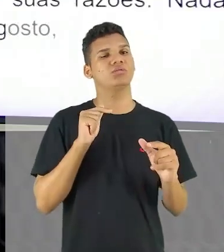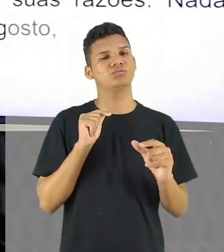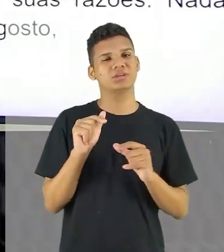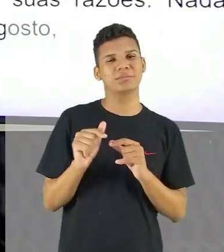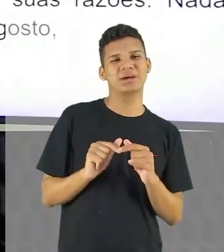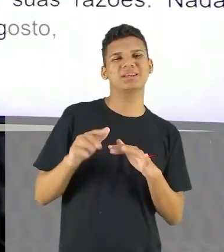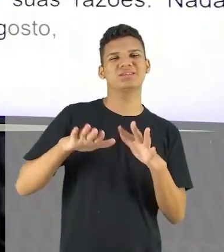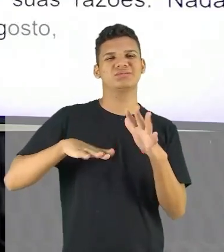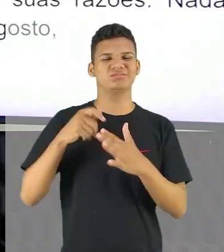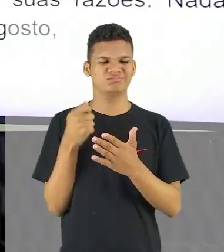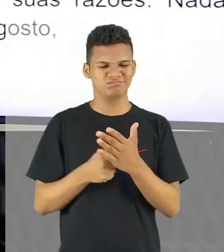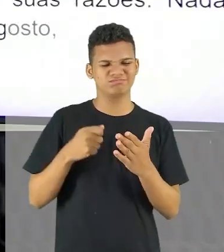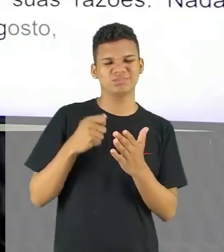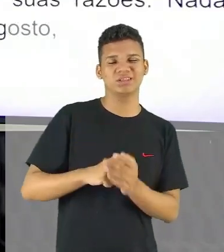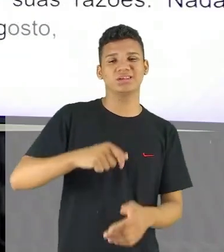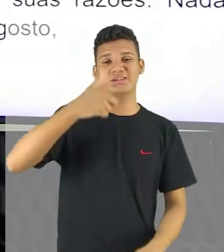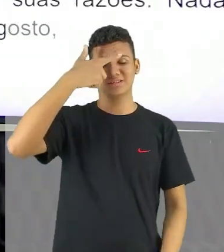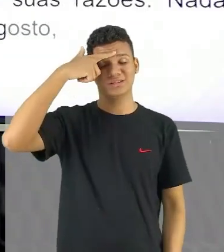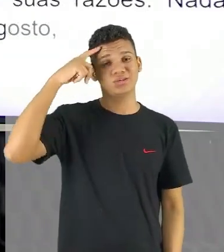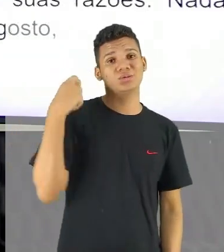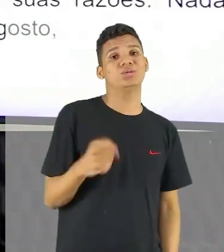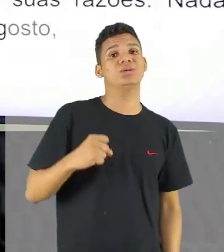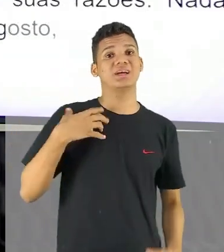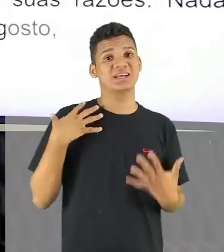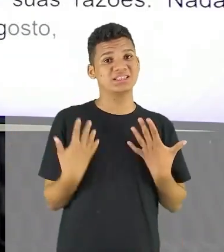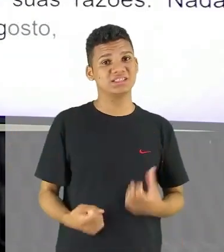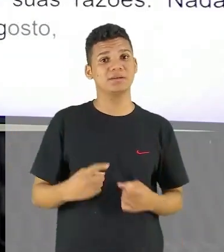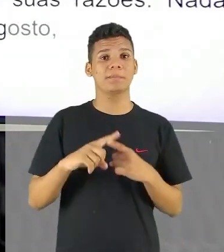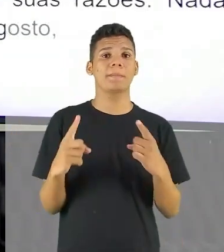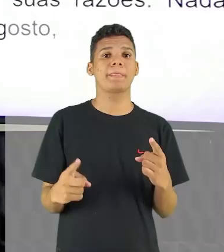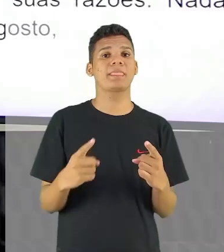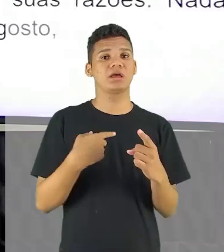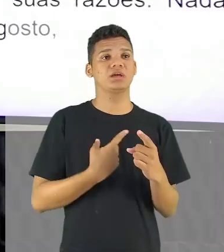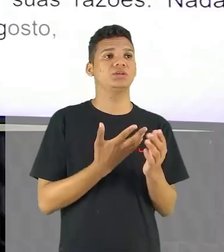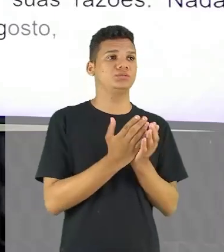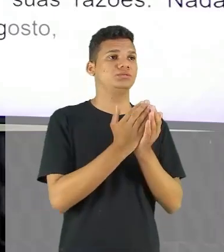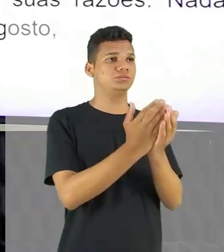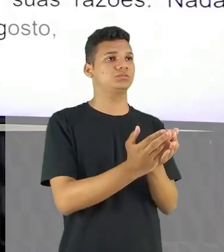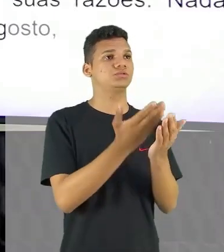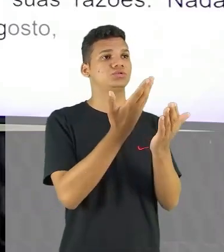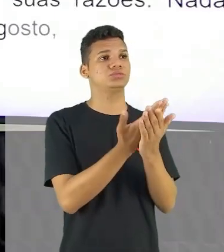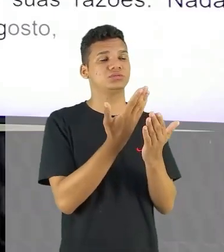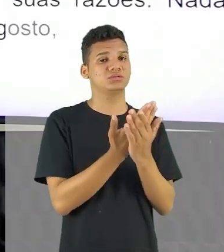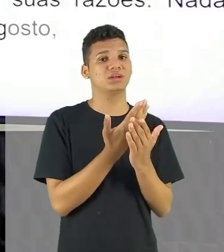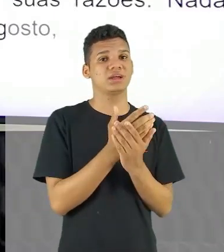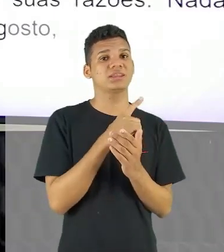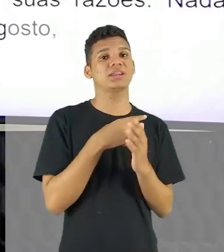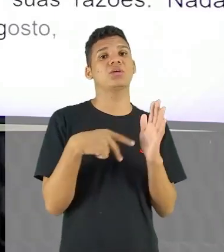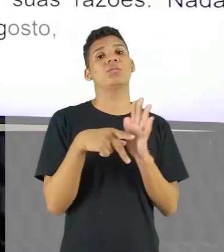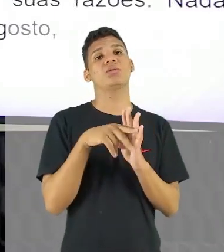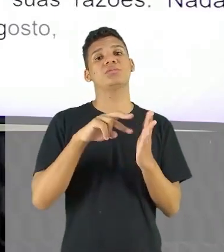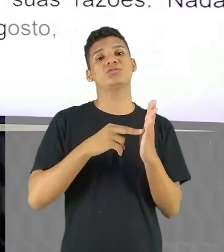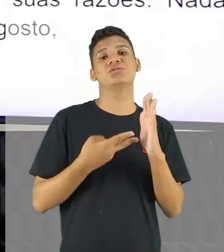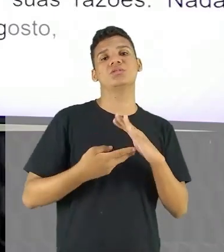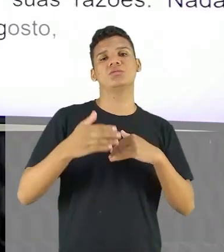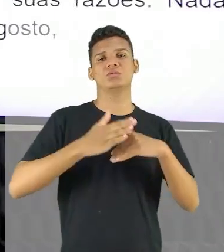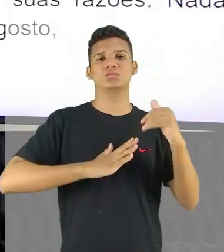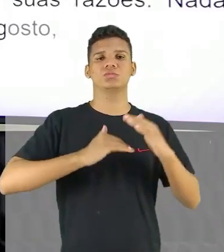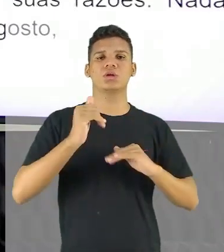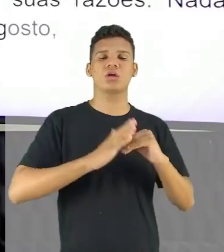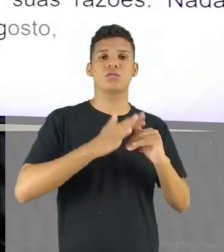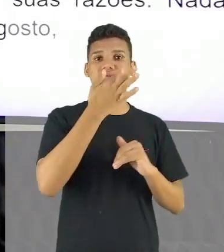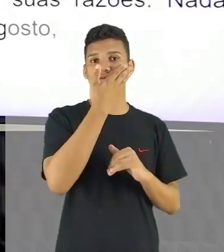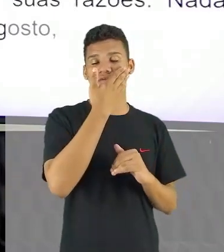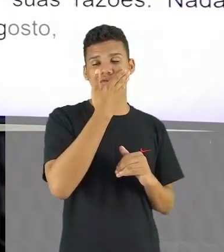duro, mais cansativo. E o marinheiro vai estudar, vai ter uma profissão. Então, com certeza, o futuro vai